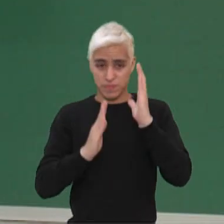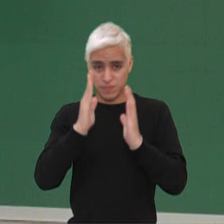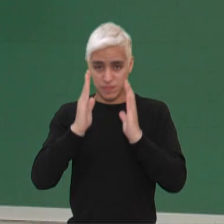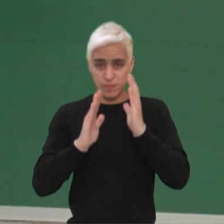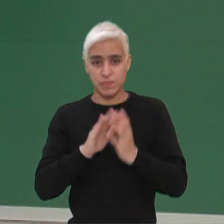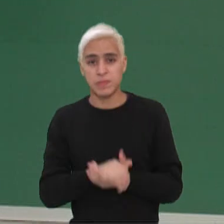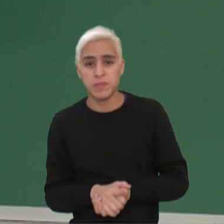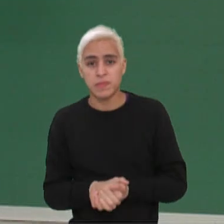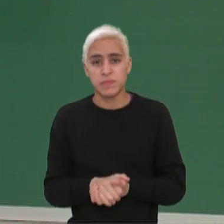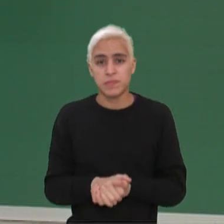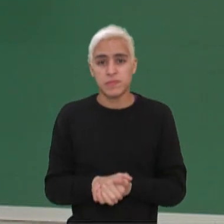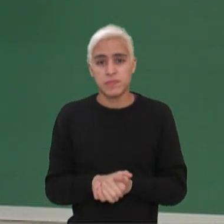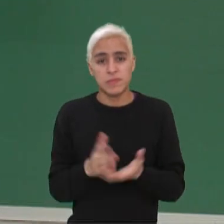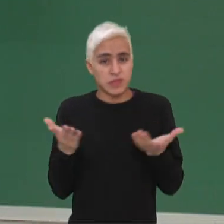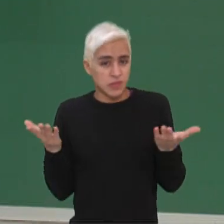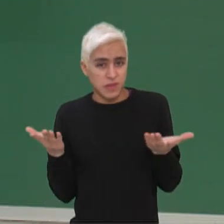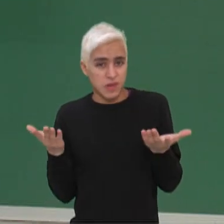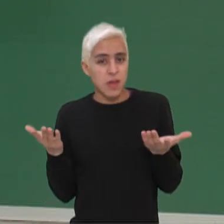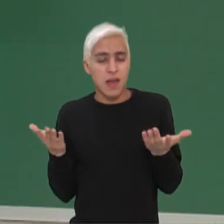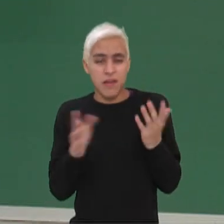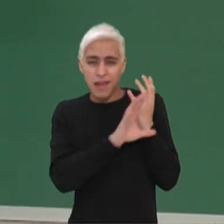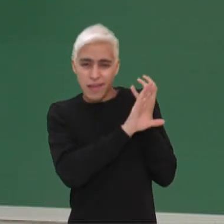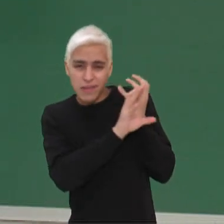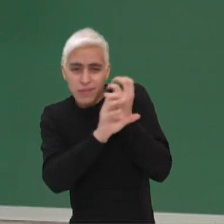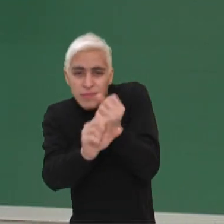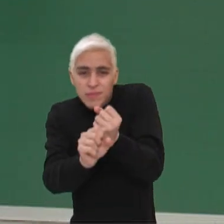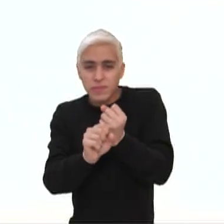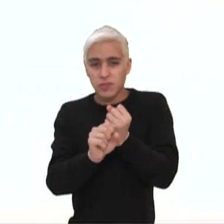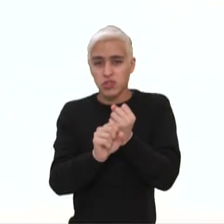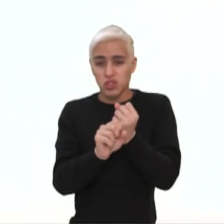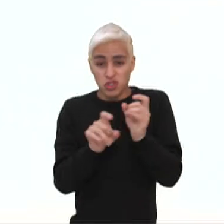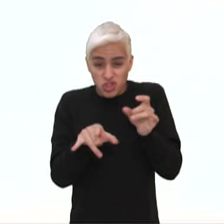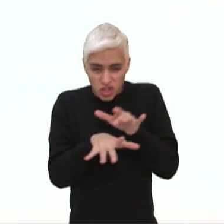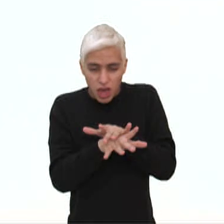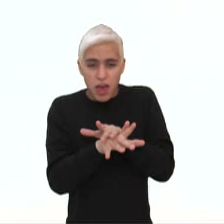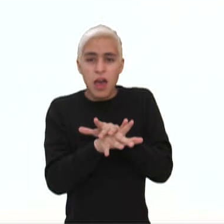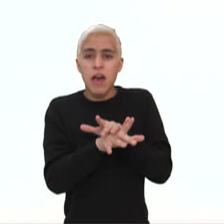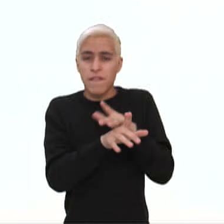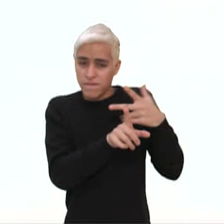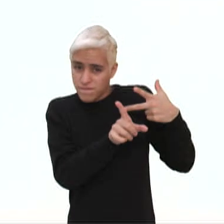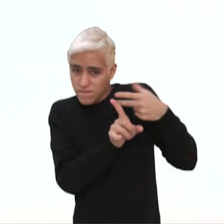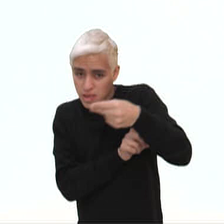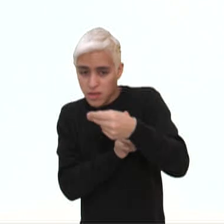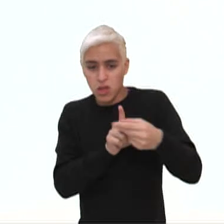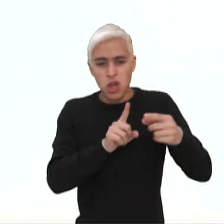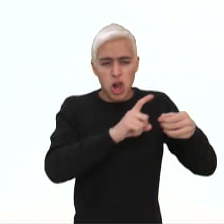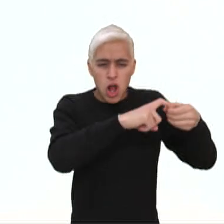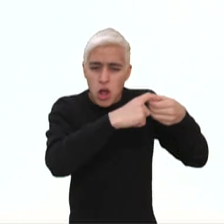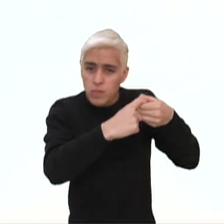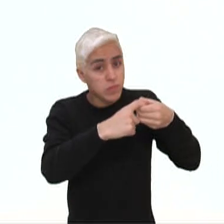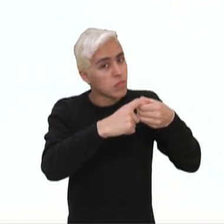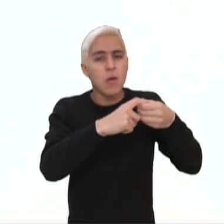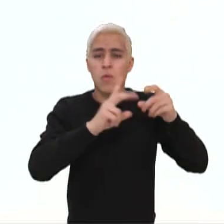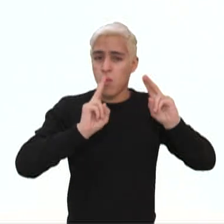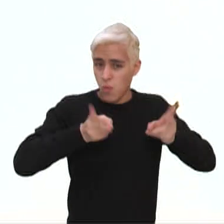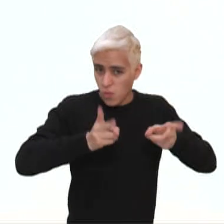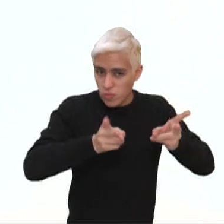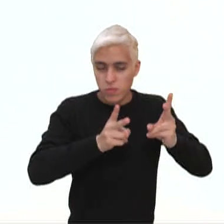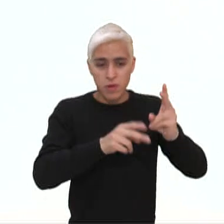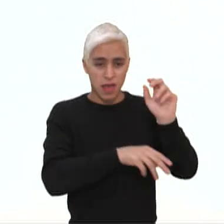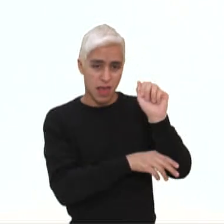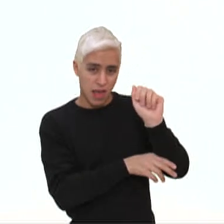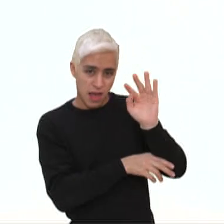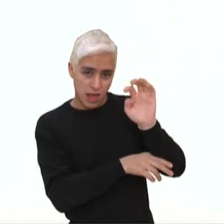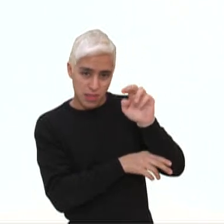médicas, ok? Então vamos lá, retomando. Após o sucesso da guerra, a Liga de Delos não se desfez, Atenas se